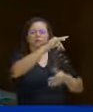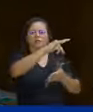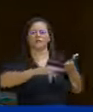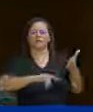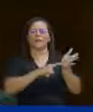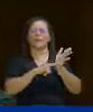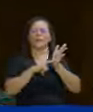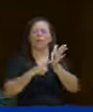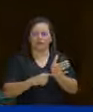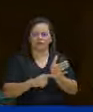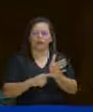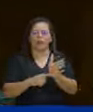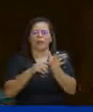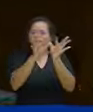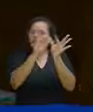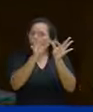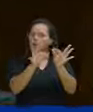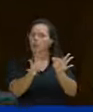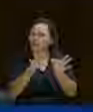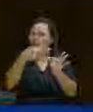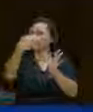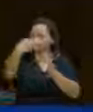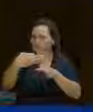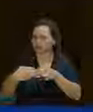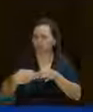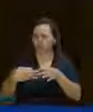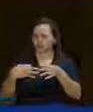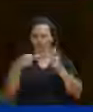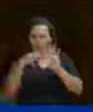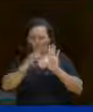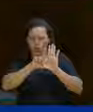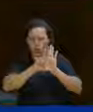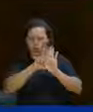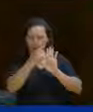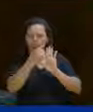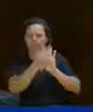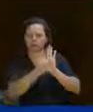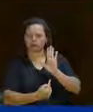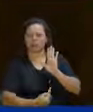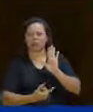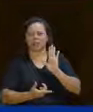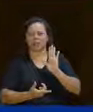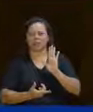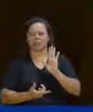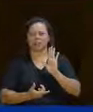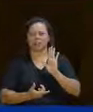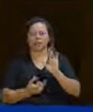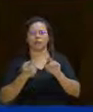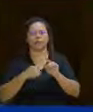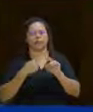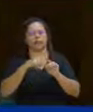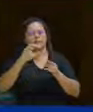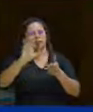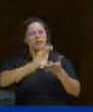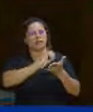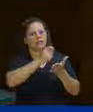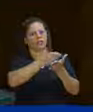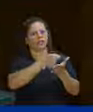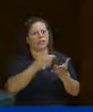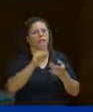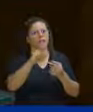fiscais idôneos e detalhados. A ausência de tais documentos pode comprometer a prestação de contas, mas não